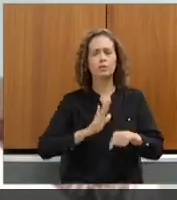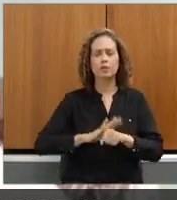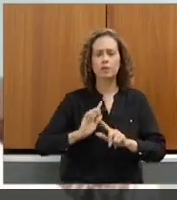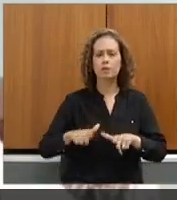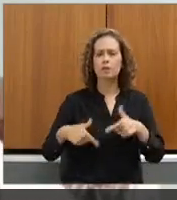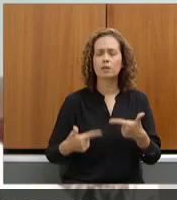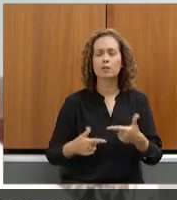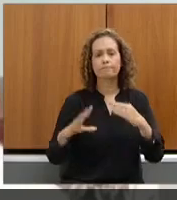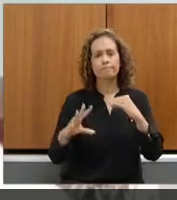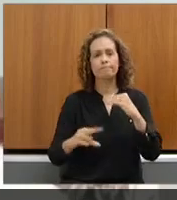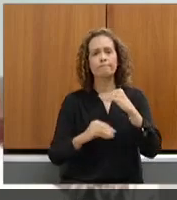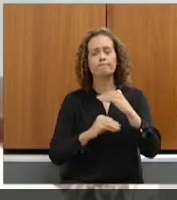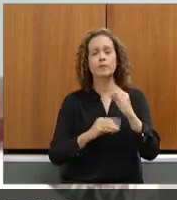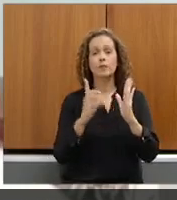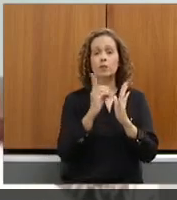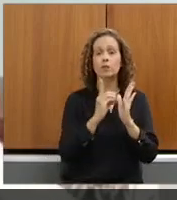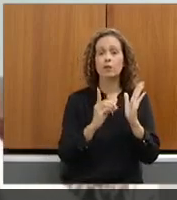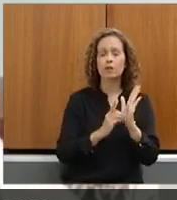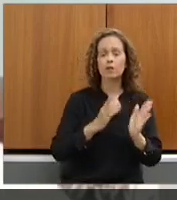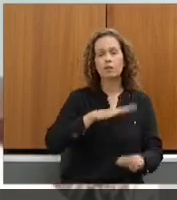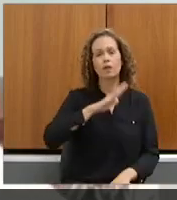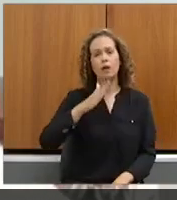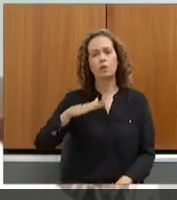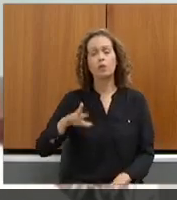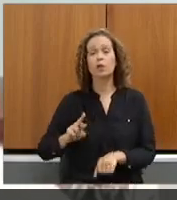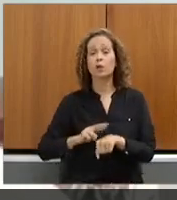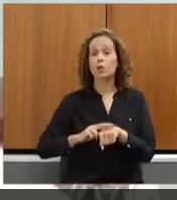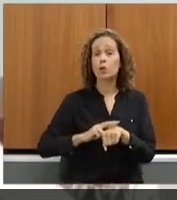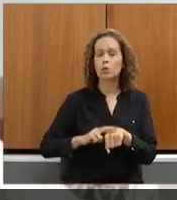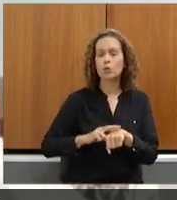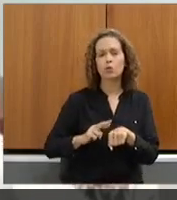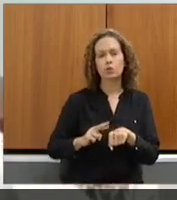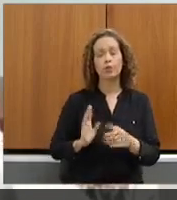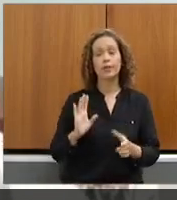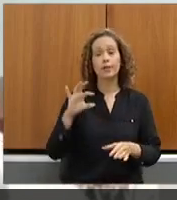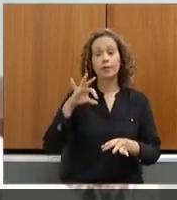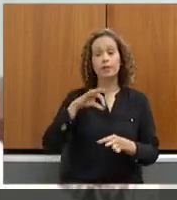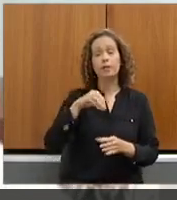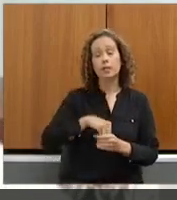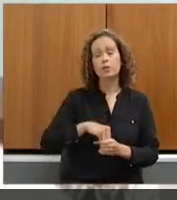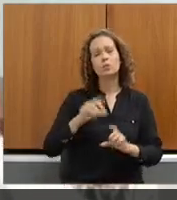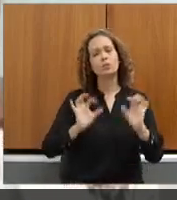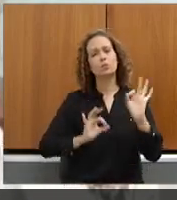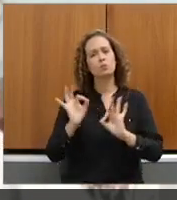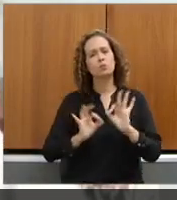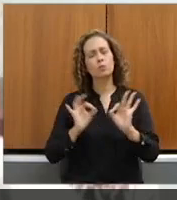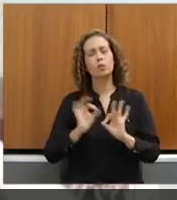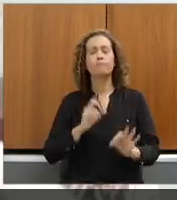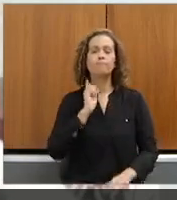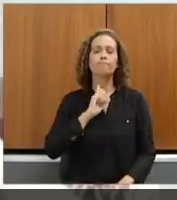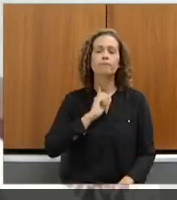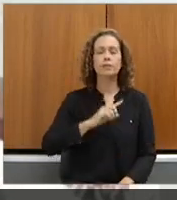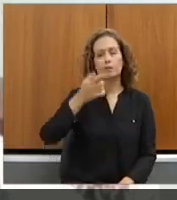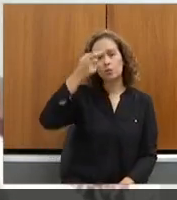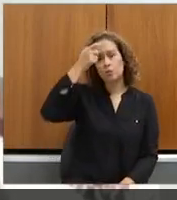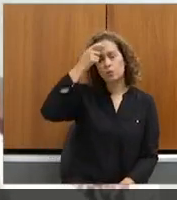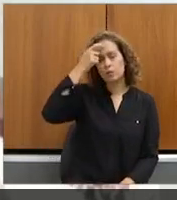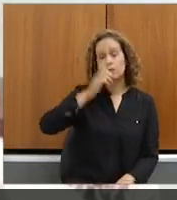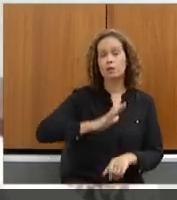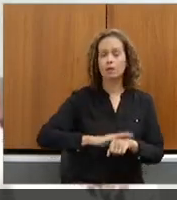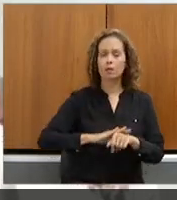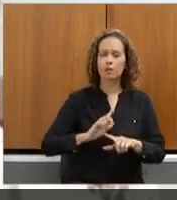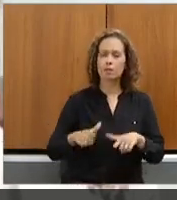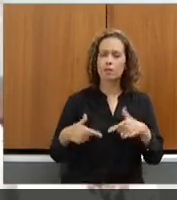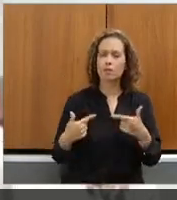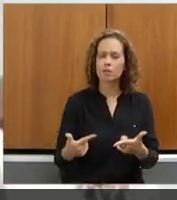ao Decreto da onda roxa que tá no plano Minas consciente é é impressionante porque essas ações